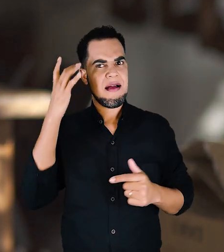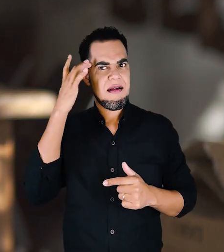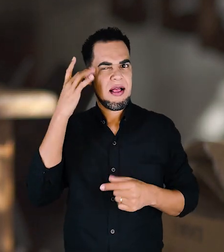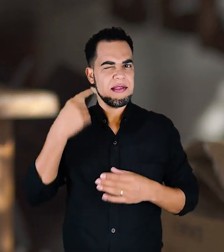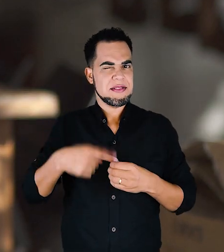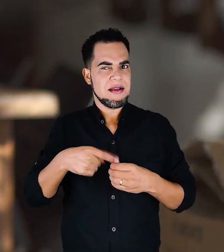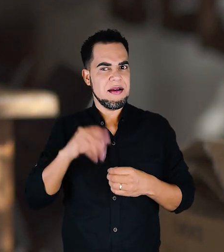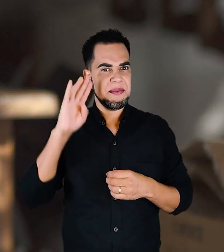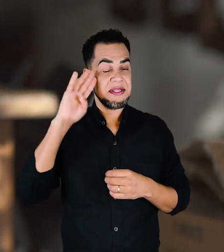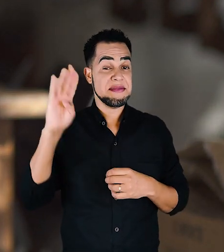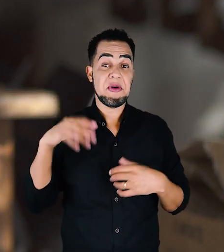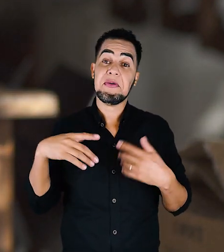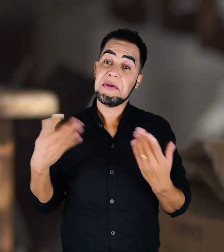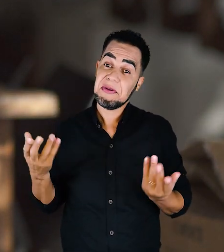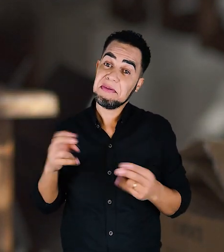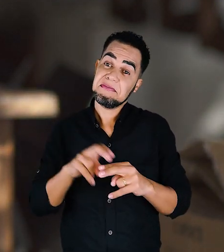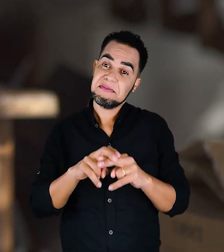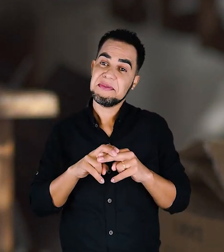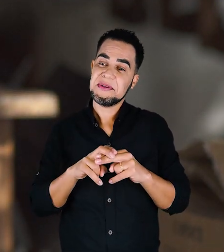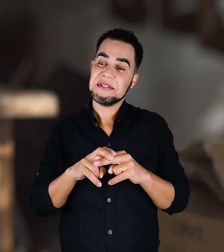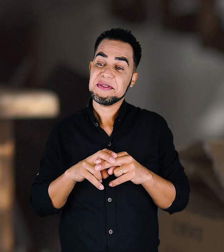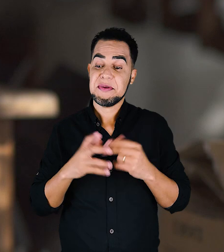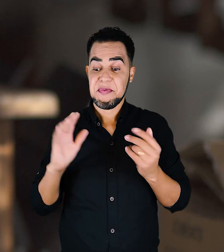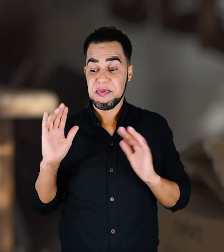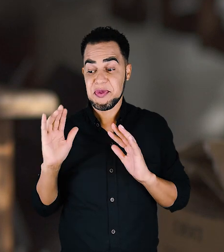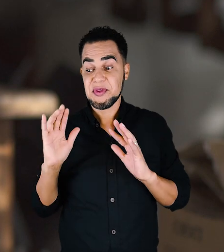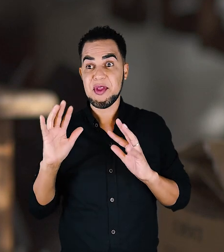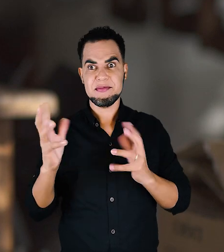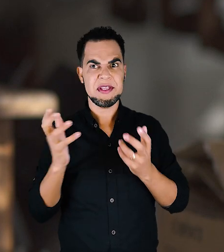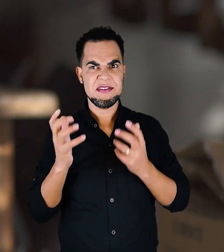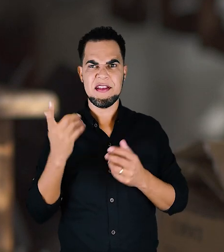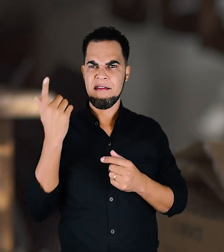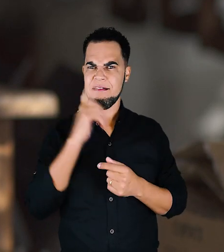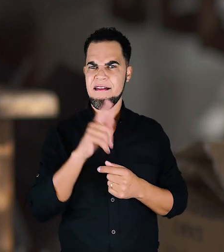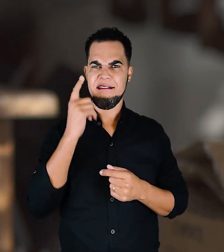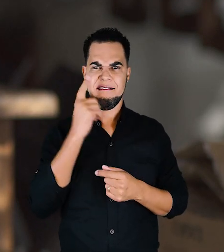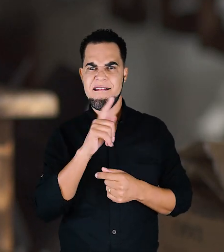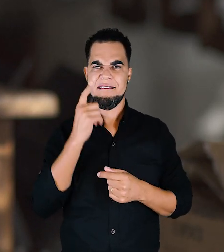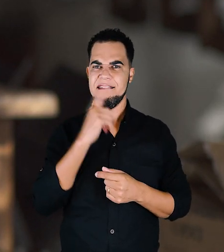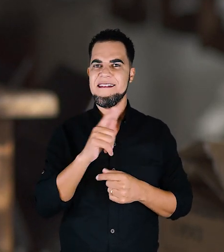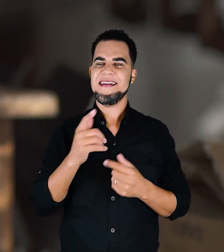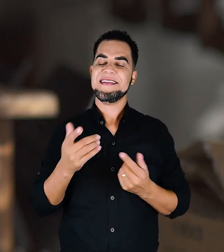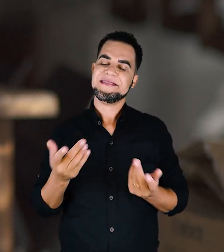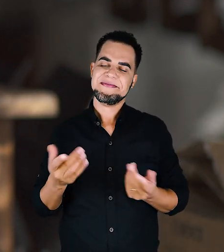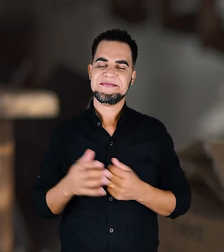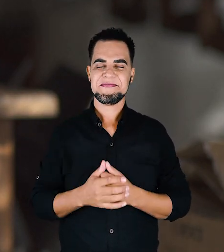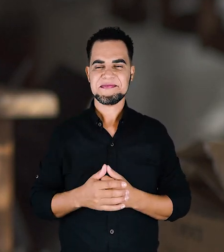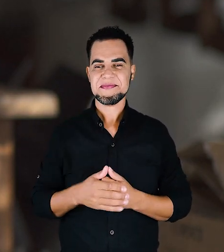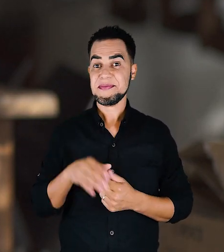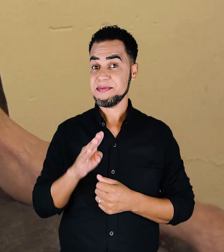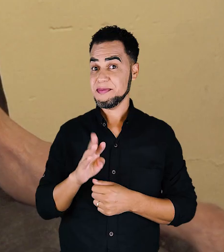era o time da cidade e tudo. E com isso, todo mundo queria ganhar do